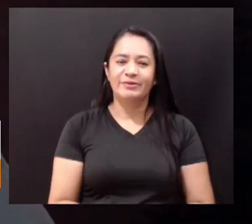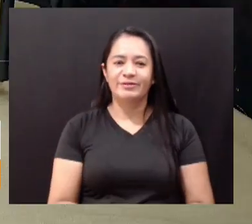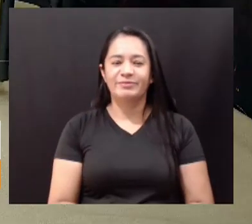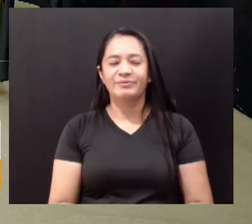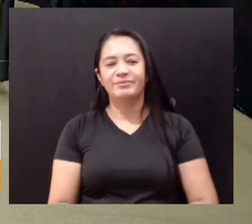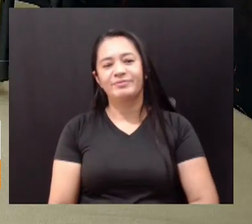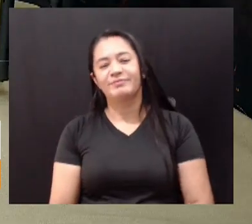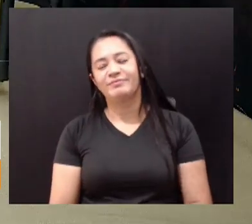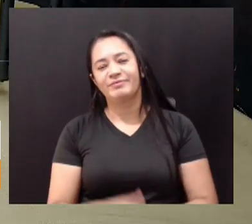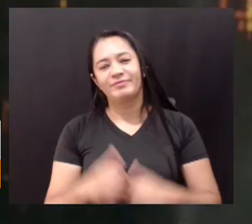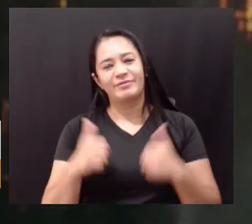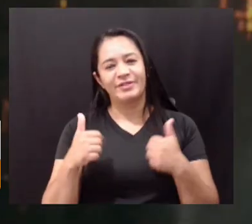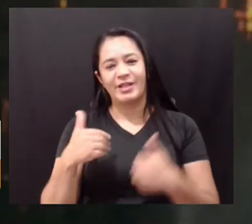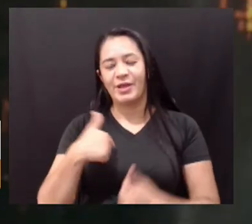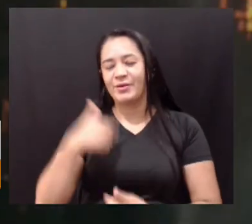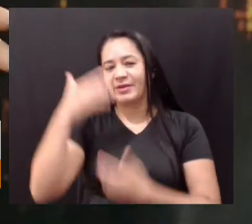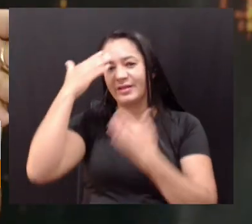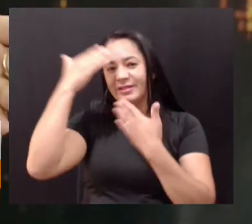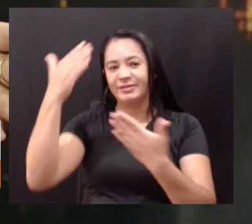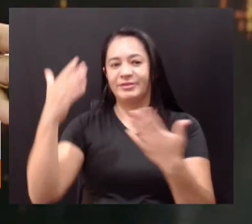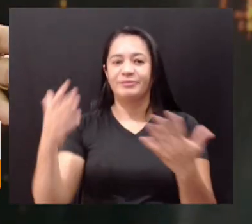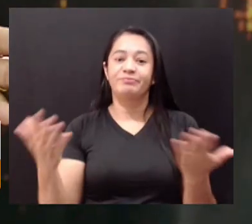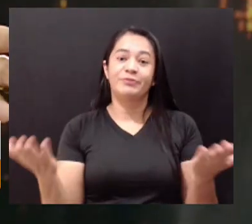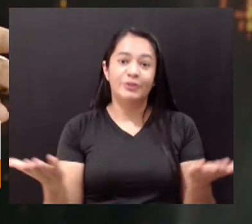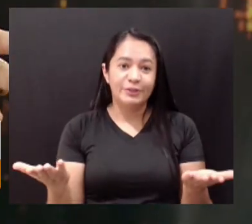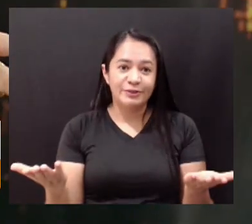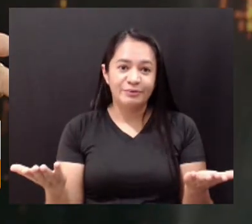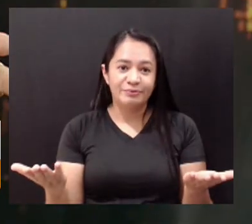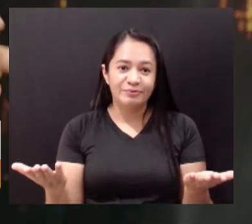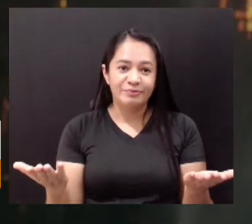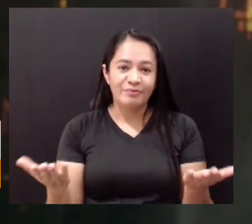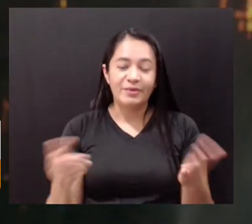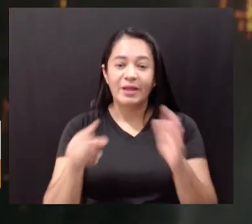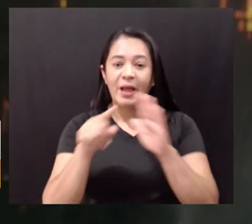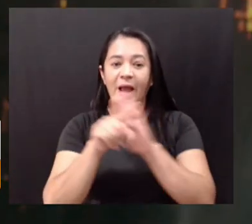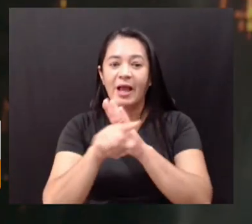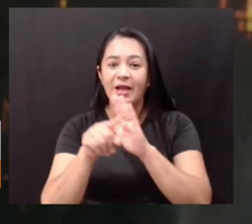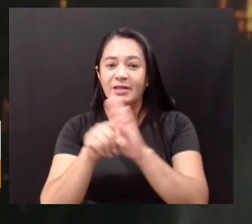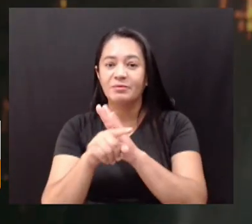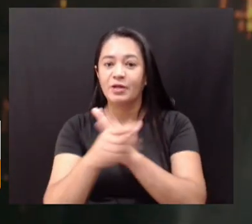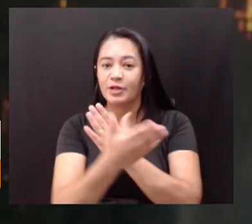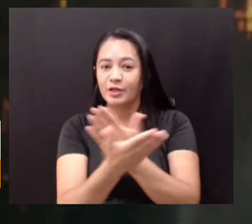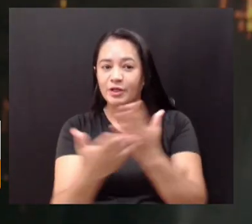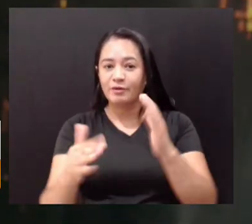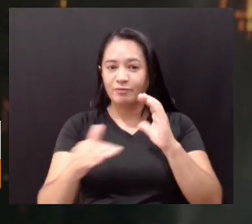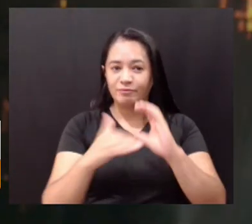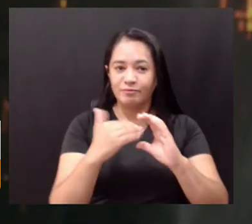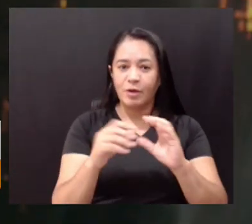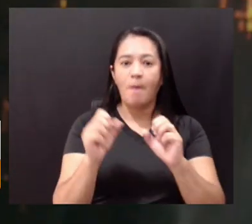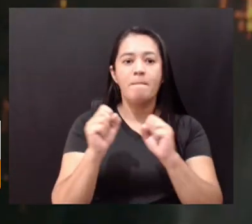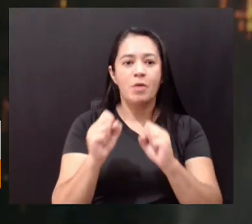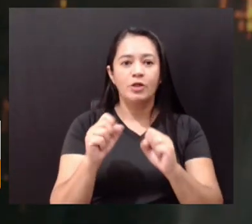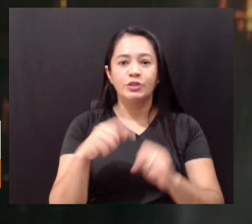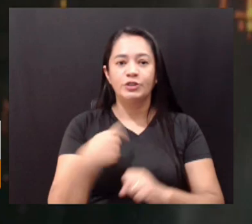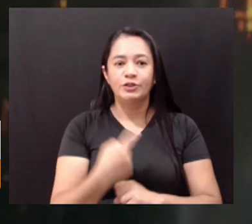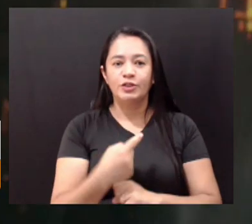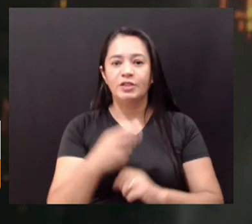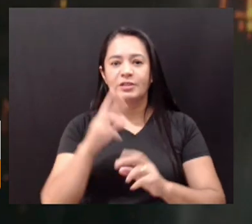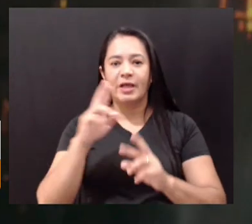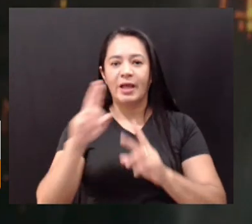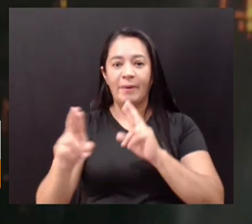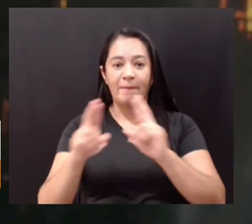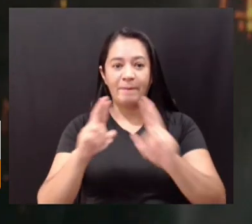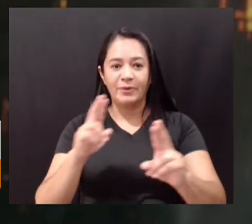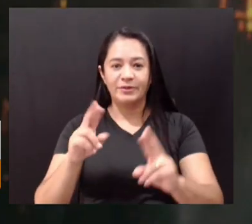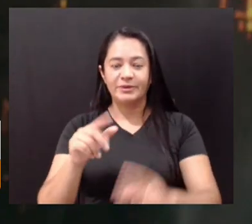agradeço. Gente, e é o seguinte, as perguntas que vocês mandaram, pode deixar que a gente vai responder. Semana que vem tem novidades,